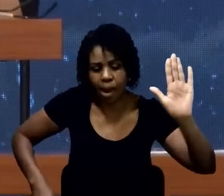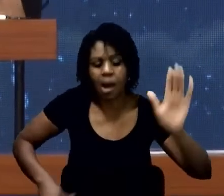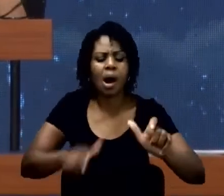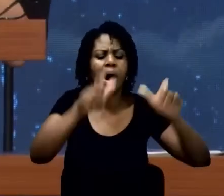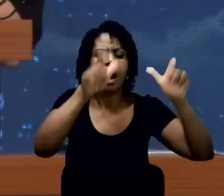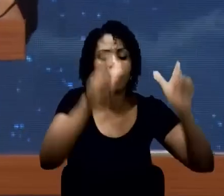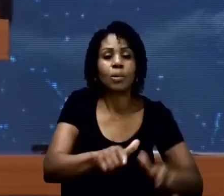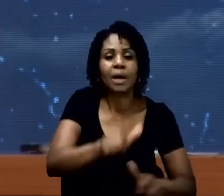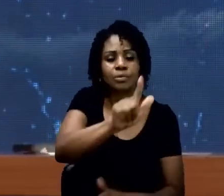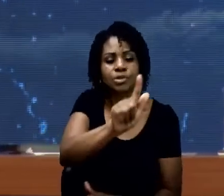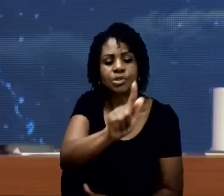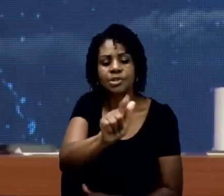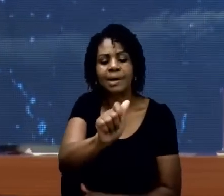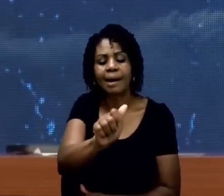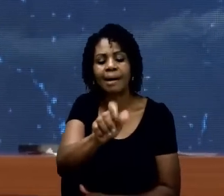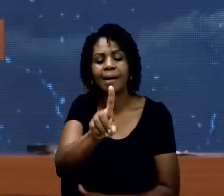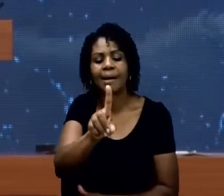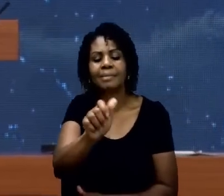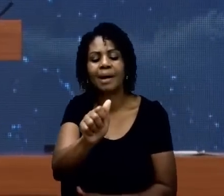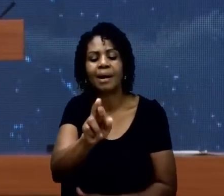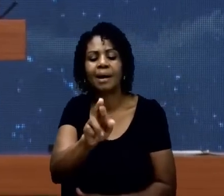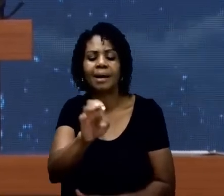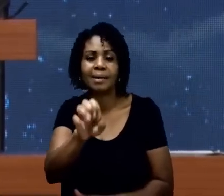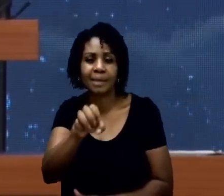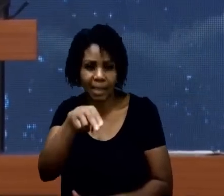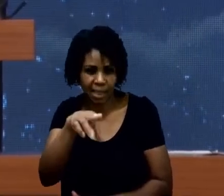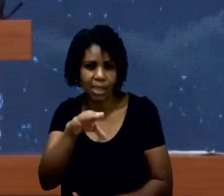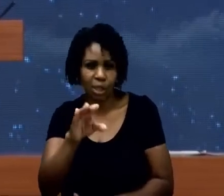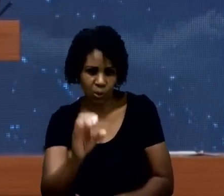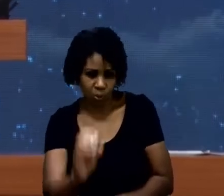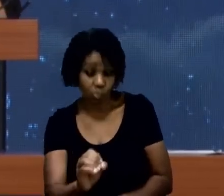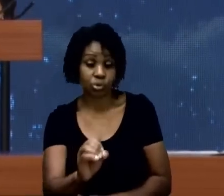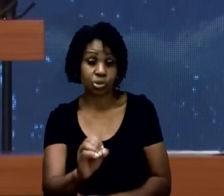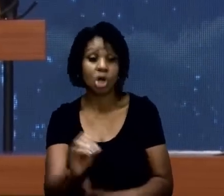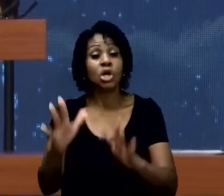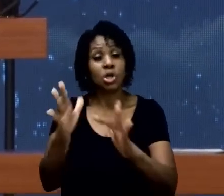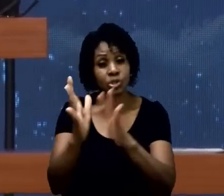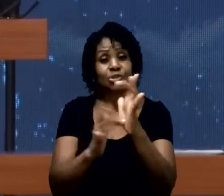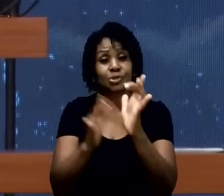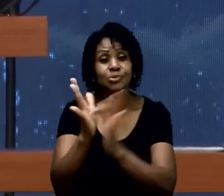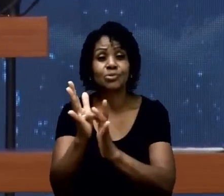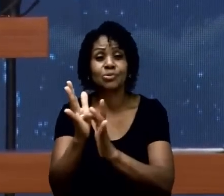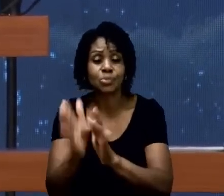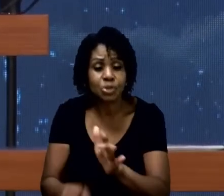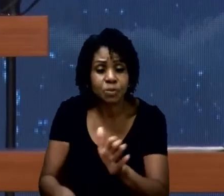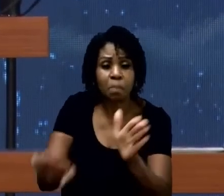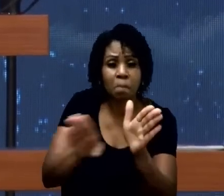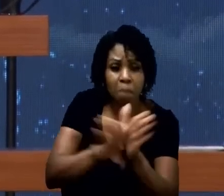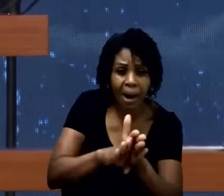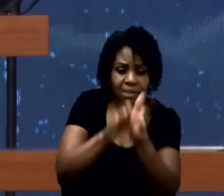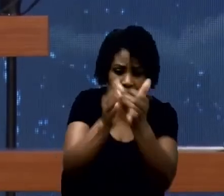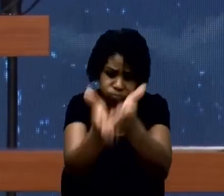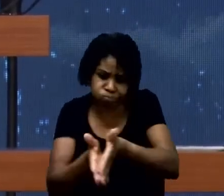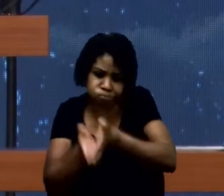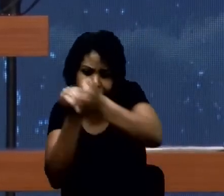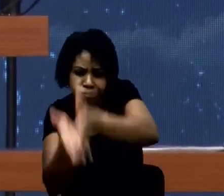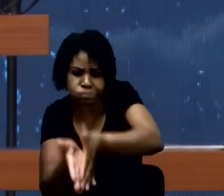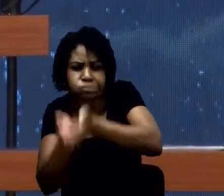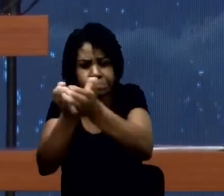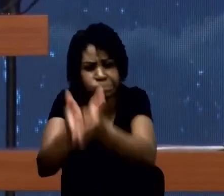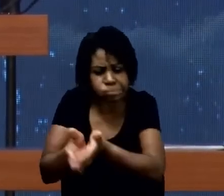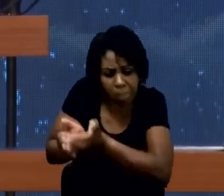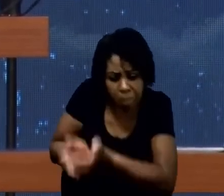Aqui eu estou falando, mas já chegou, Jesus já chegou, já passou, é porque eu não vou pegar o temporal. Jesus já enfrentou resistência